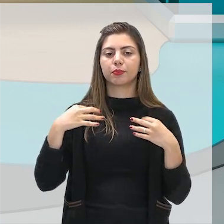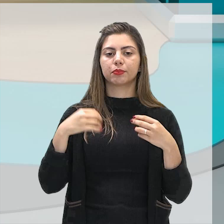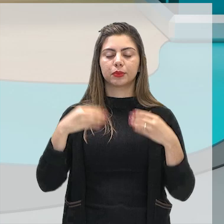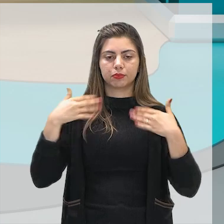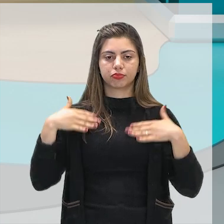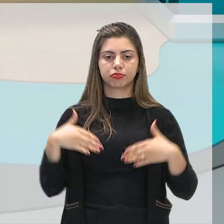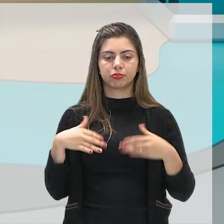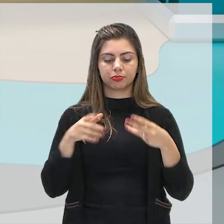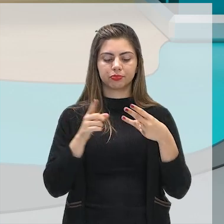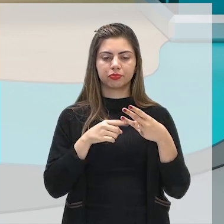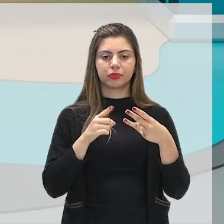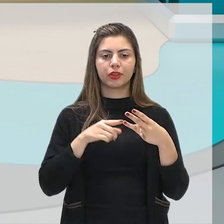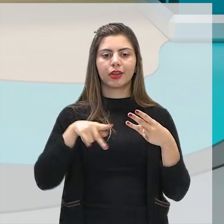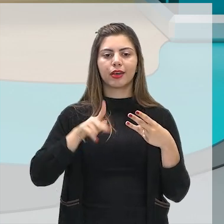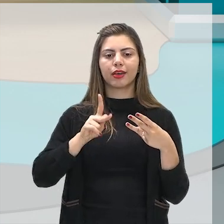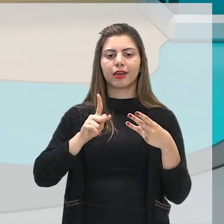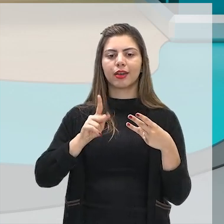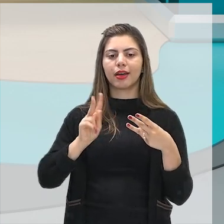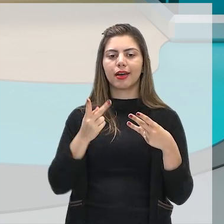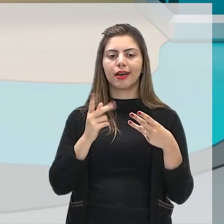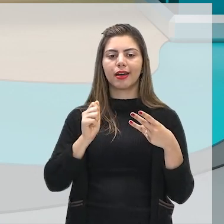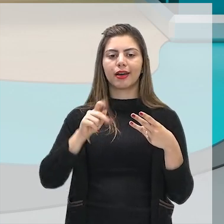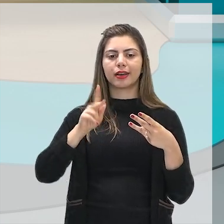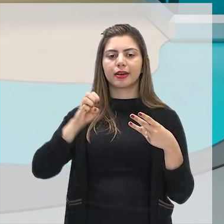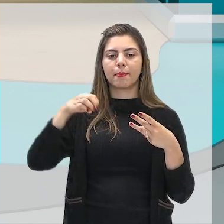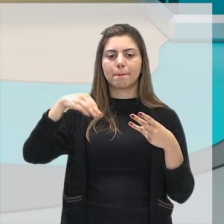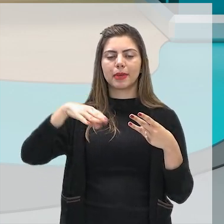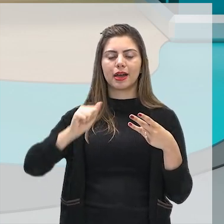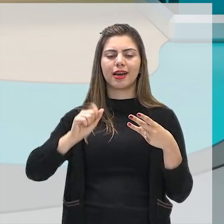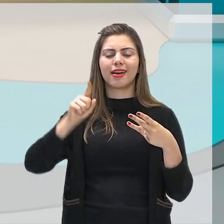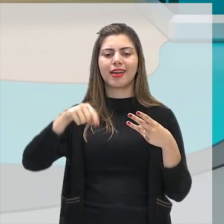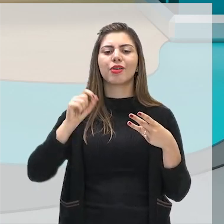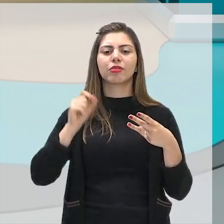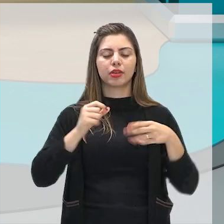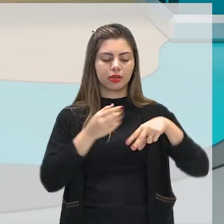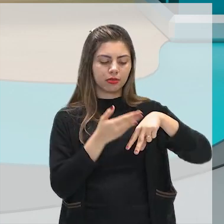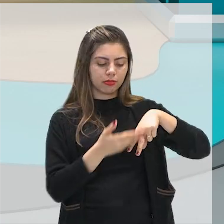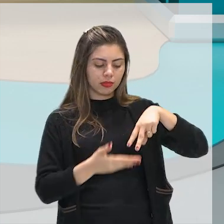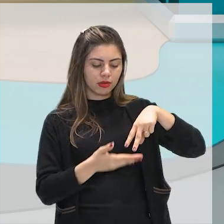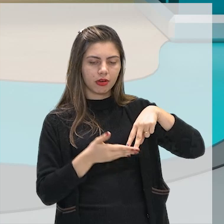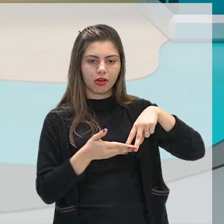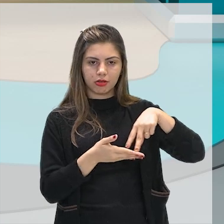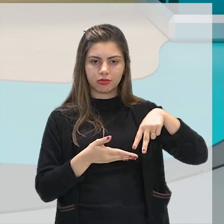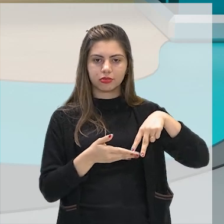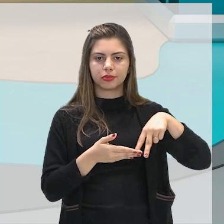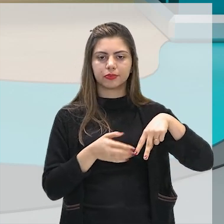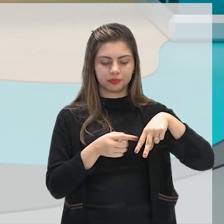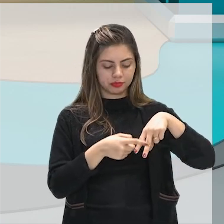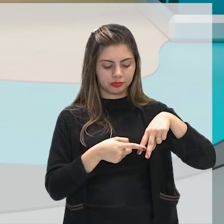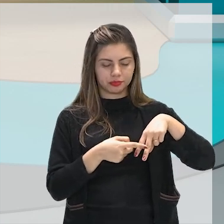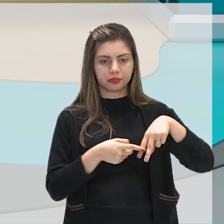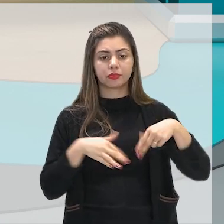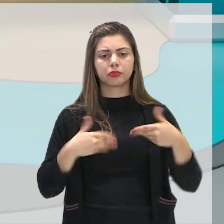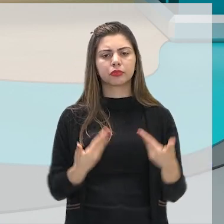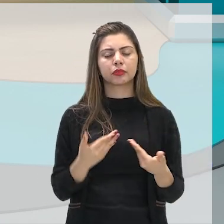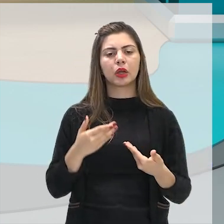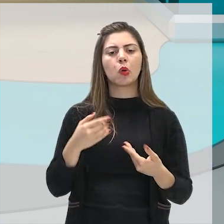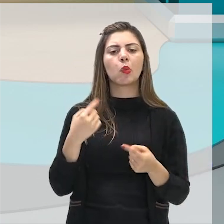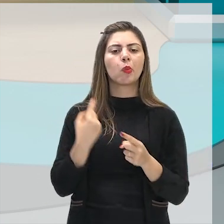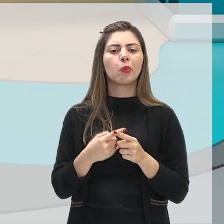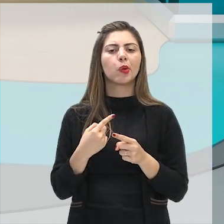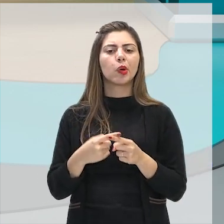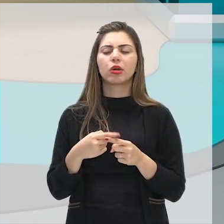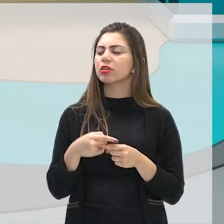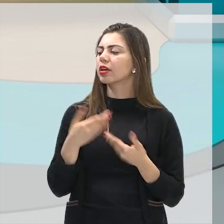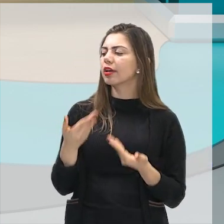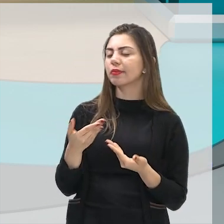uma saia calça longa que se estende até abaixo do tornozelo do praticante. E ela tem esse formato que é justamente